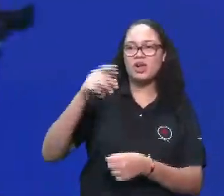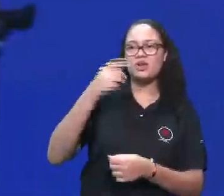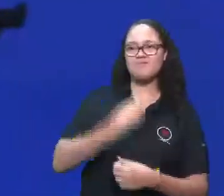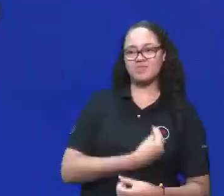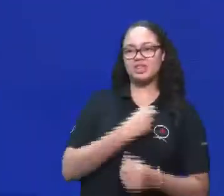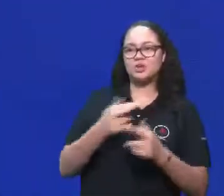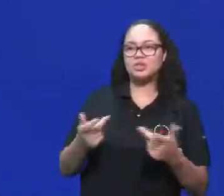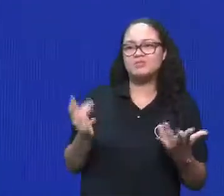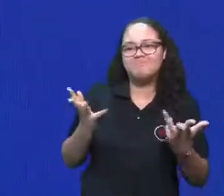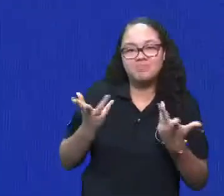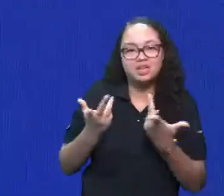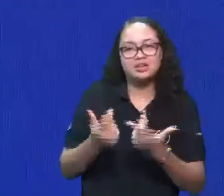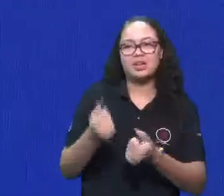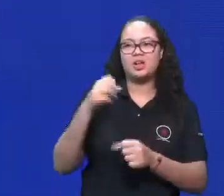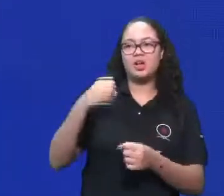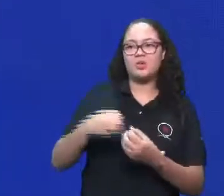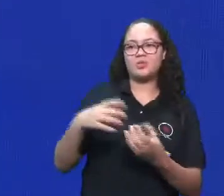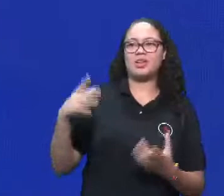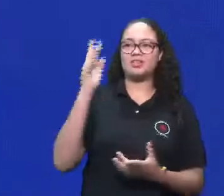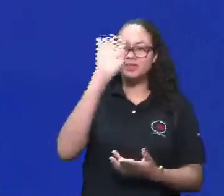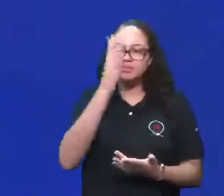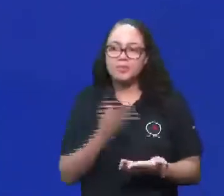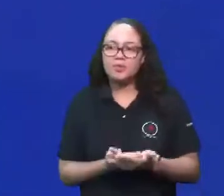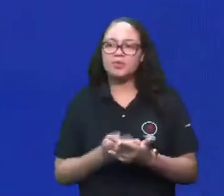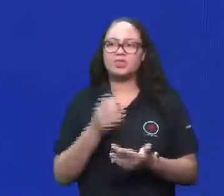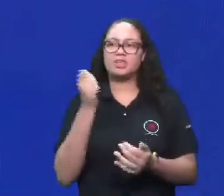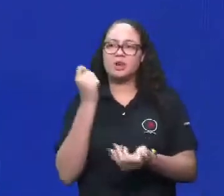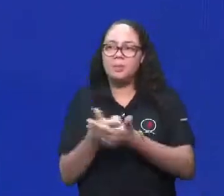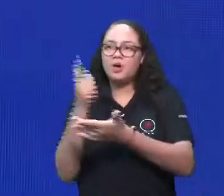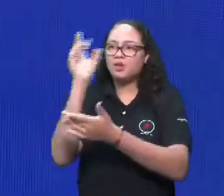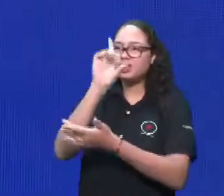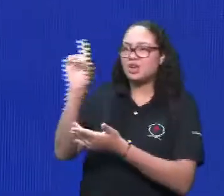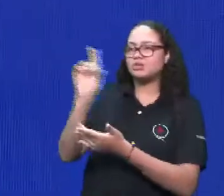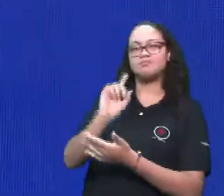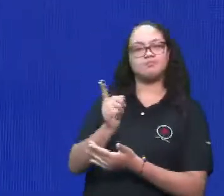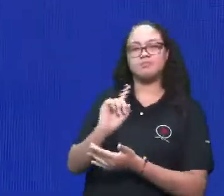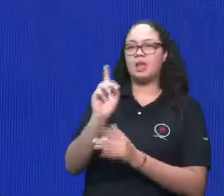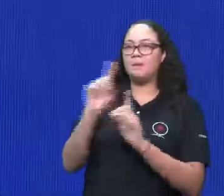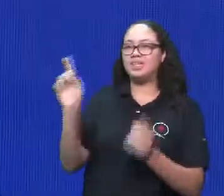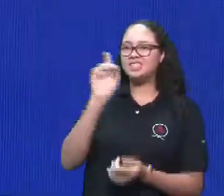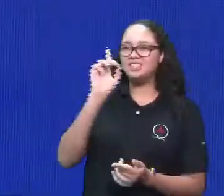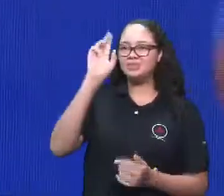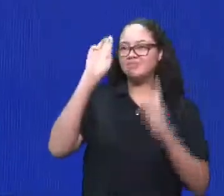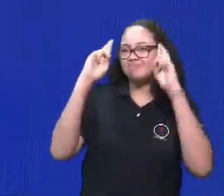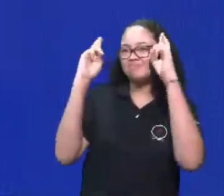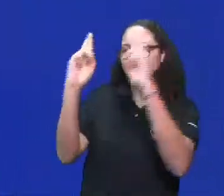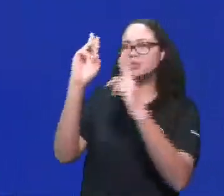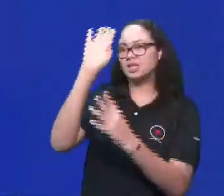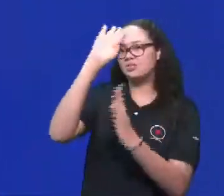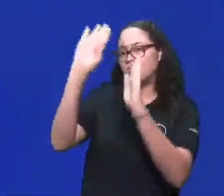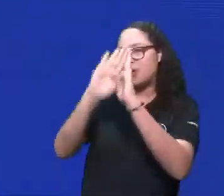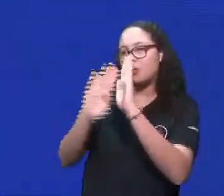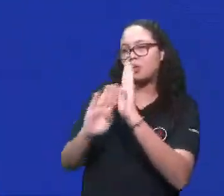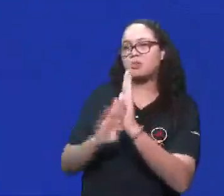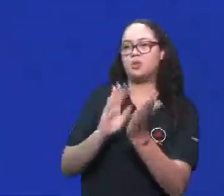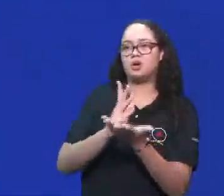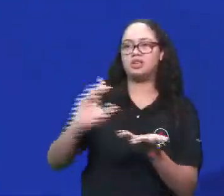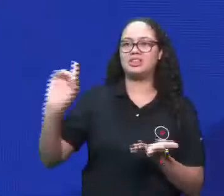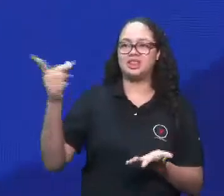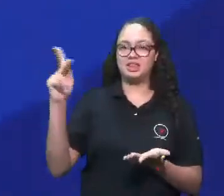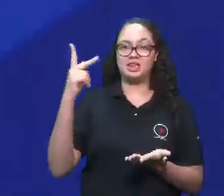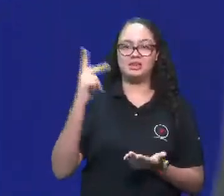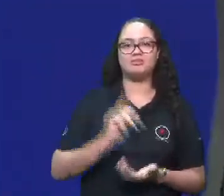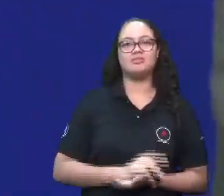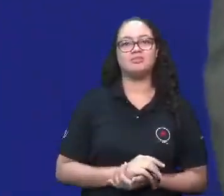sobrenaturais. Amigo, acredite, você não compra Deus, Deus não está à venda, mas Ele respeita os princípios que Ele colocou na sua palavra.